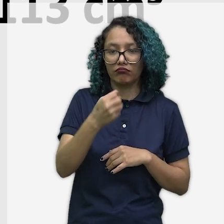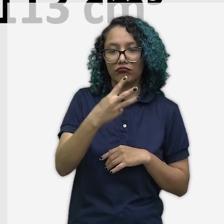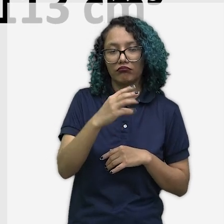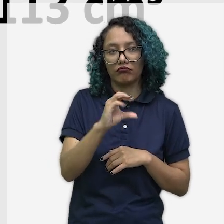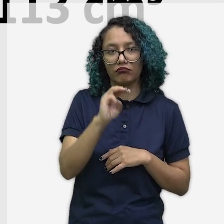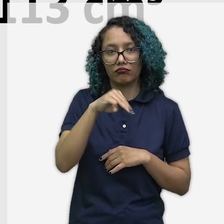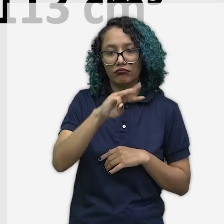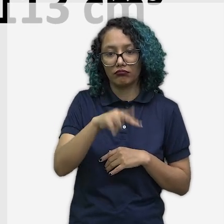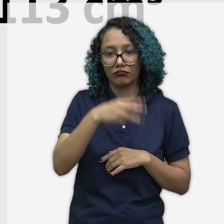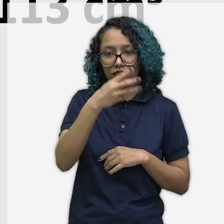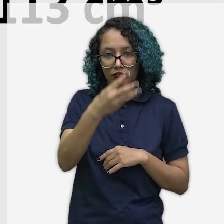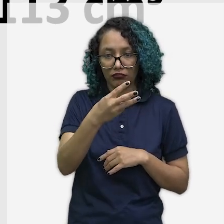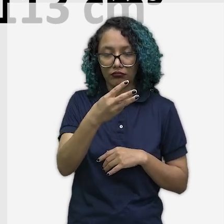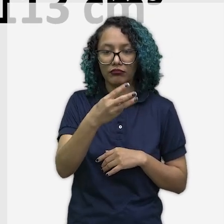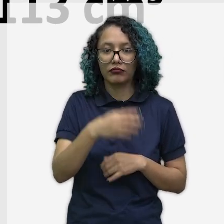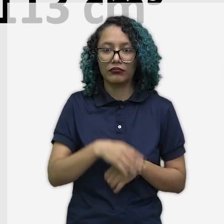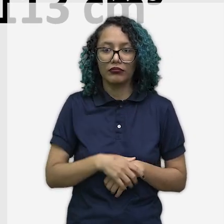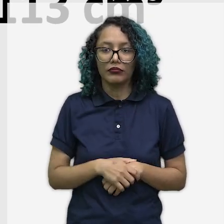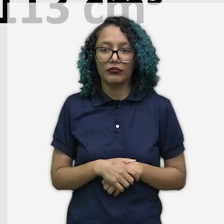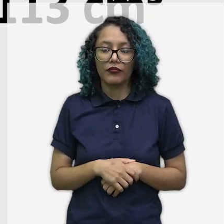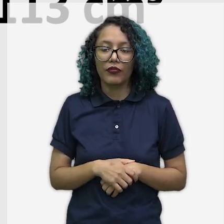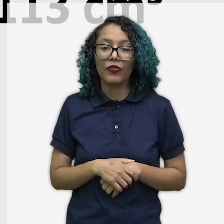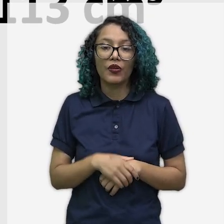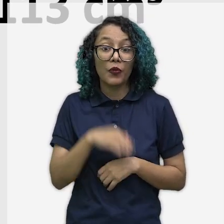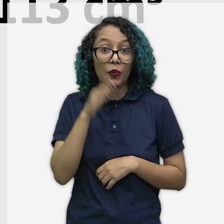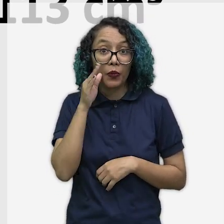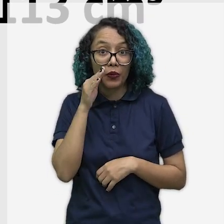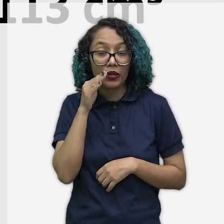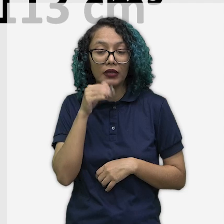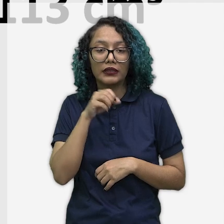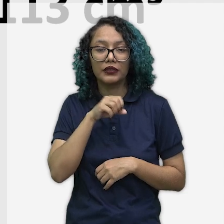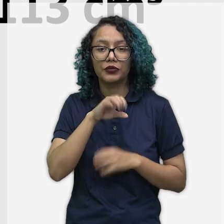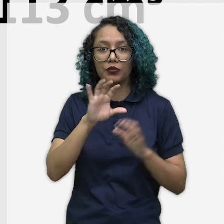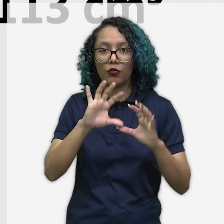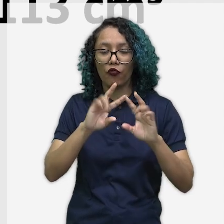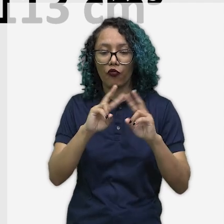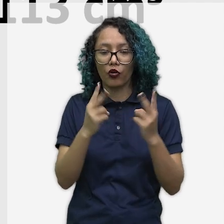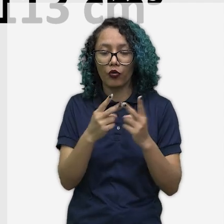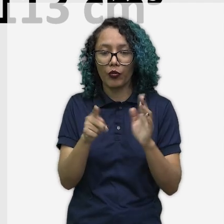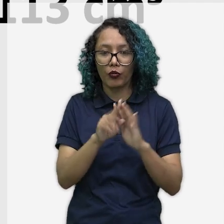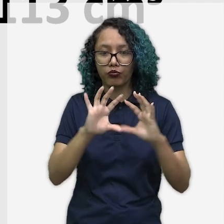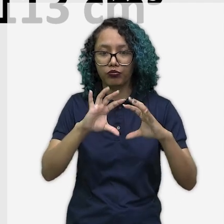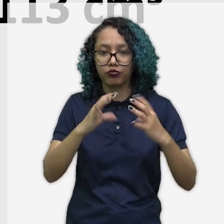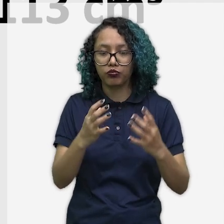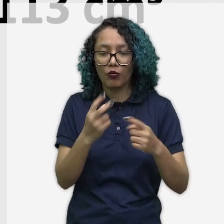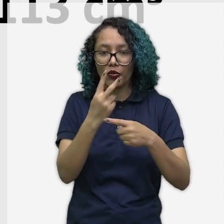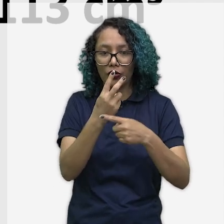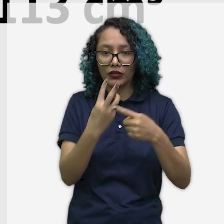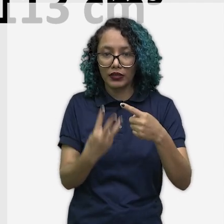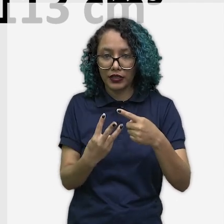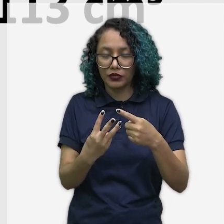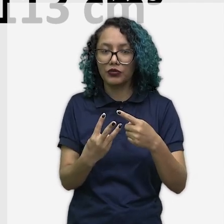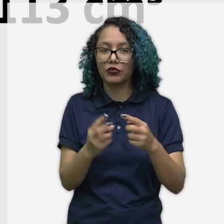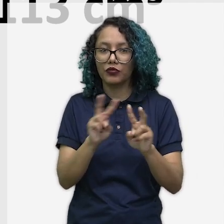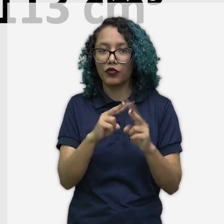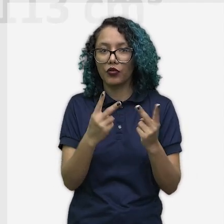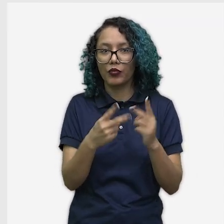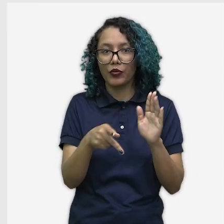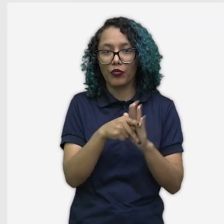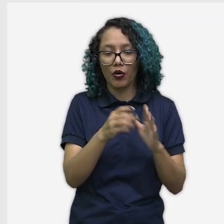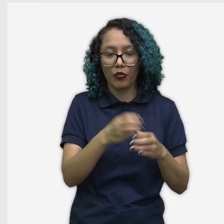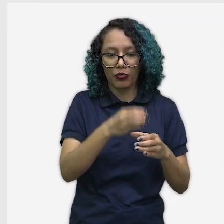113 centímetros cúbicos. Curiosidade. O volume da esfera é 2/3 do volume do cilindro que a